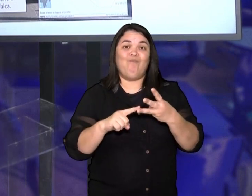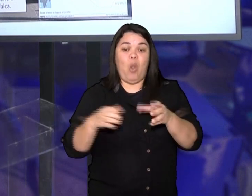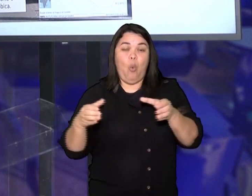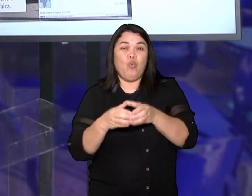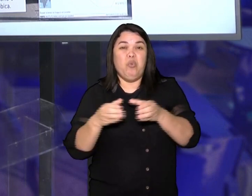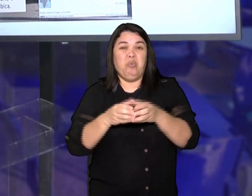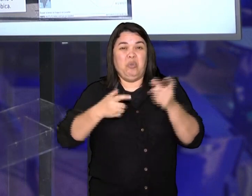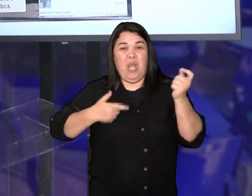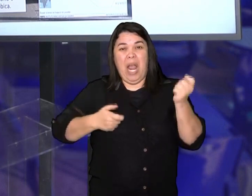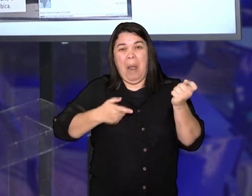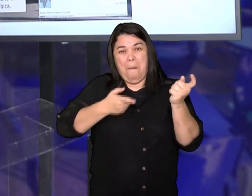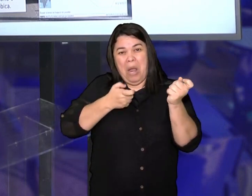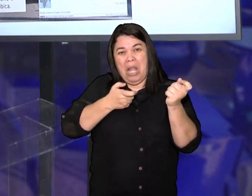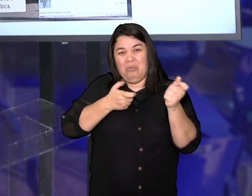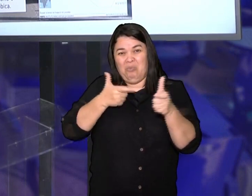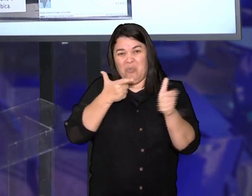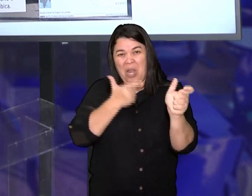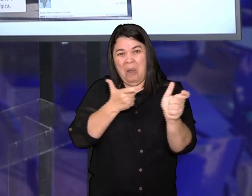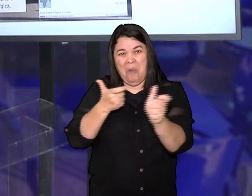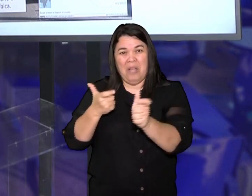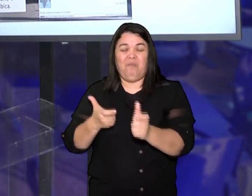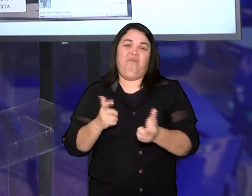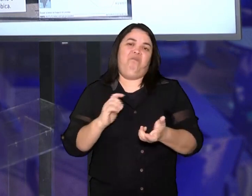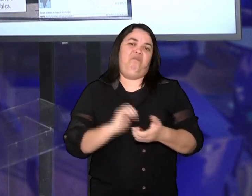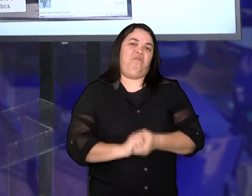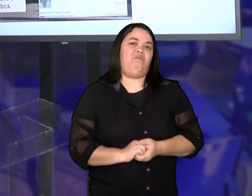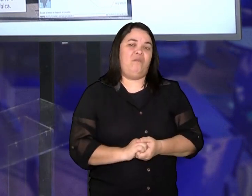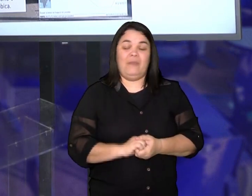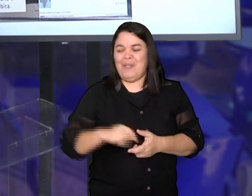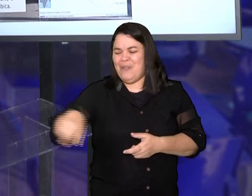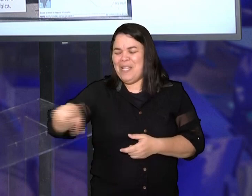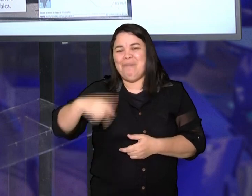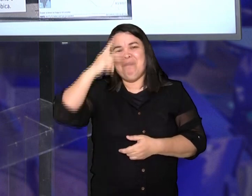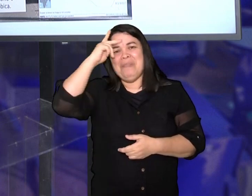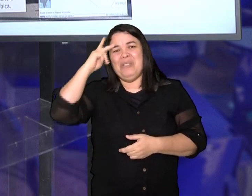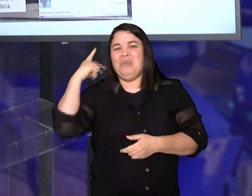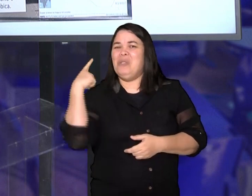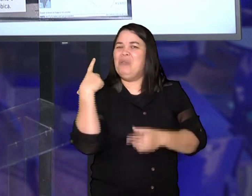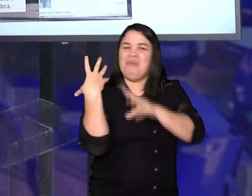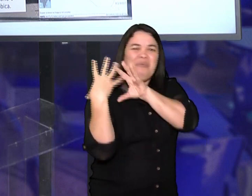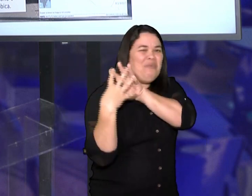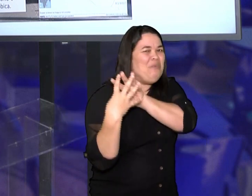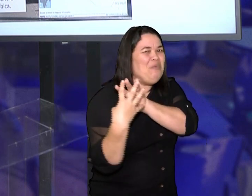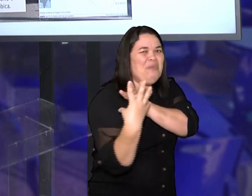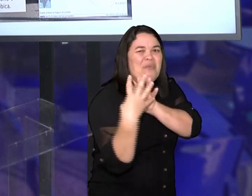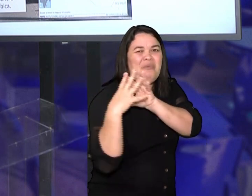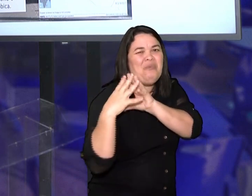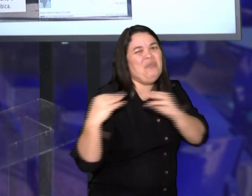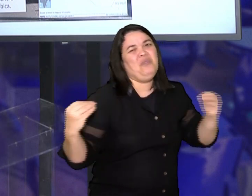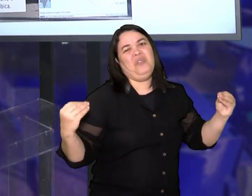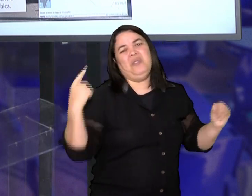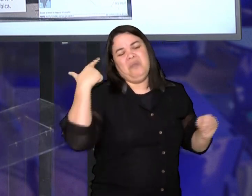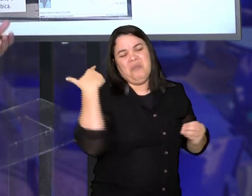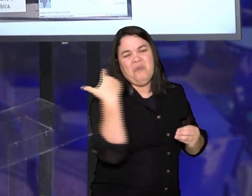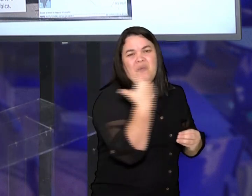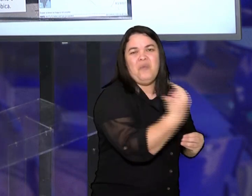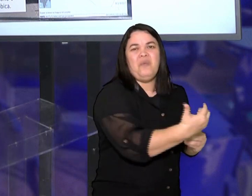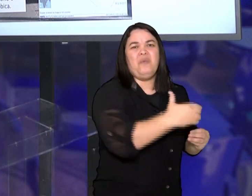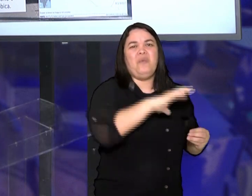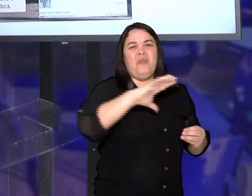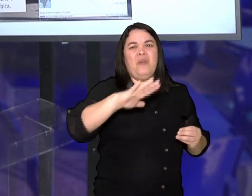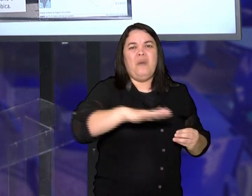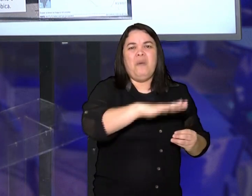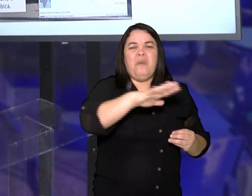acaba percebendo que esses sírios rumam de seu país em direção ao continente europeu, que a